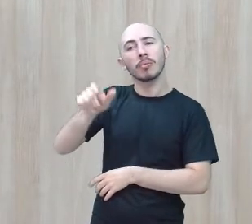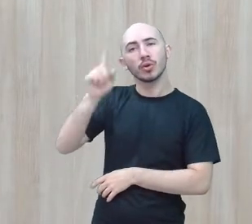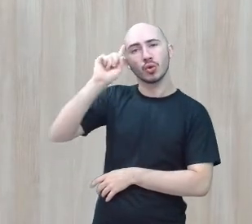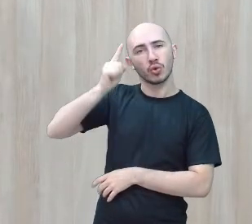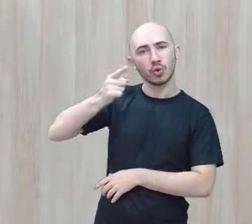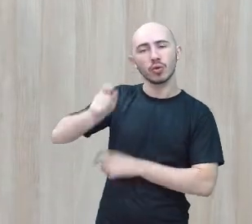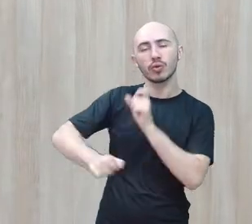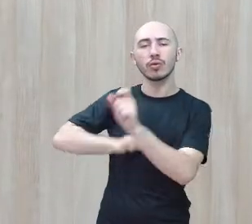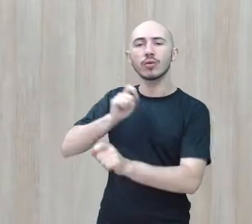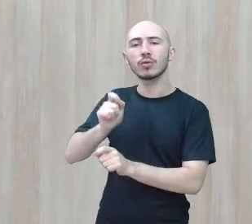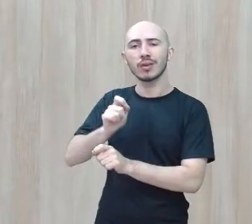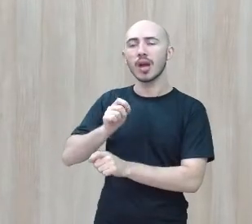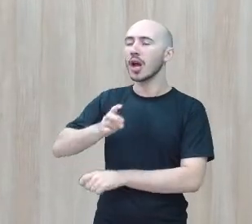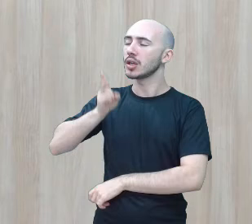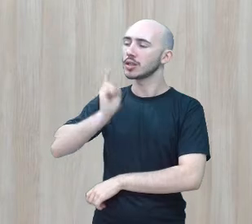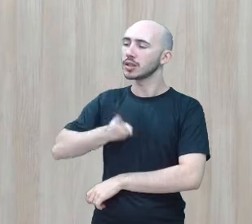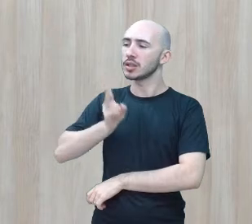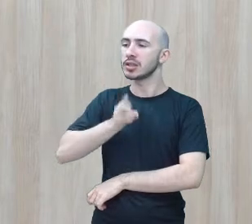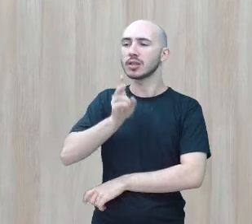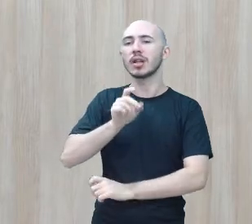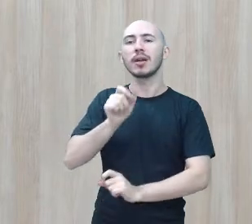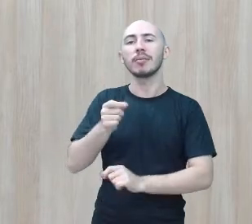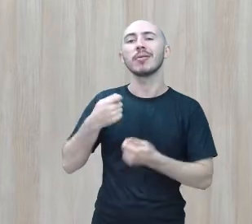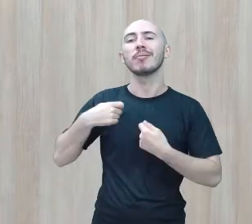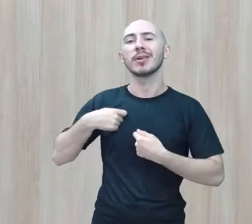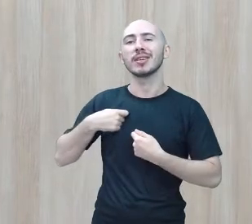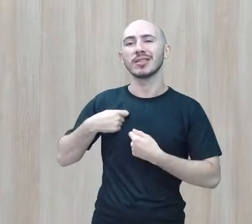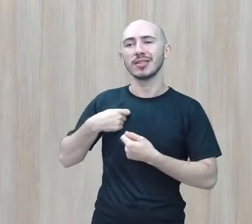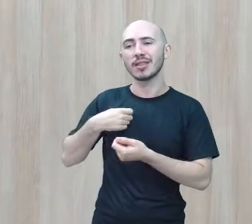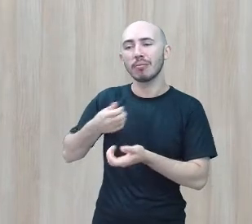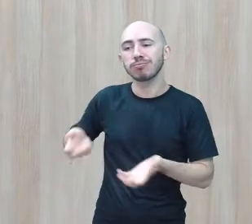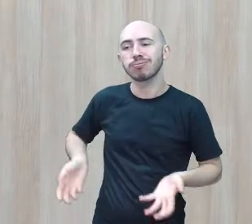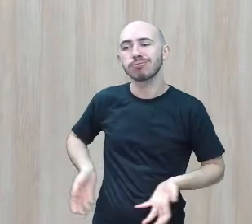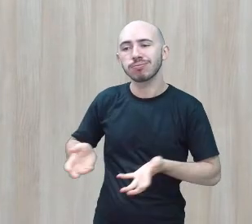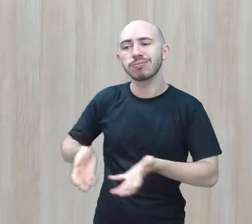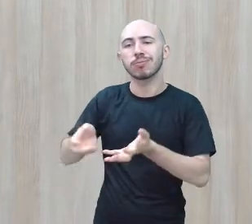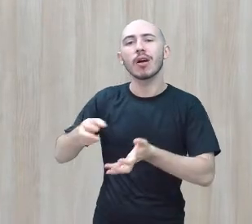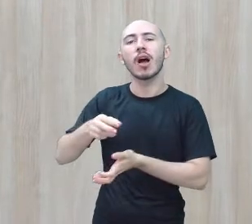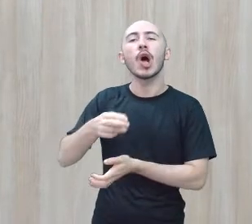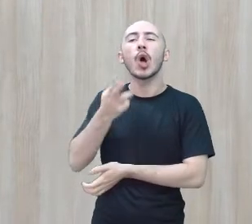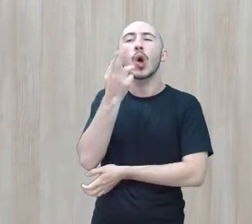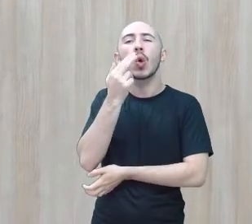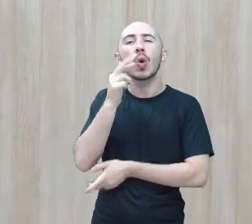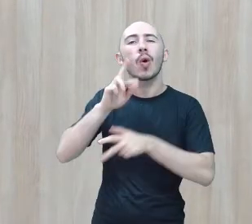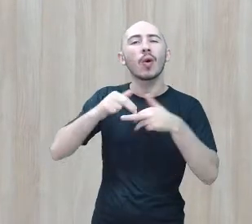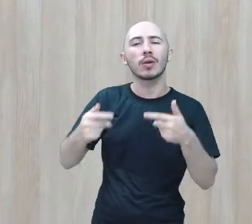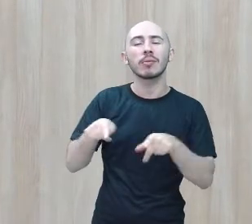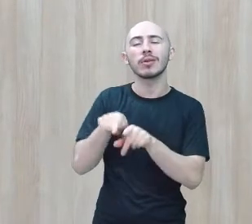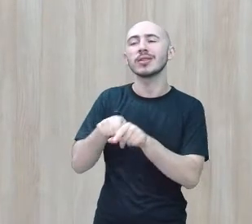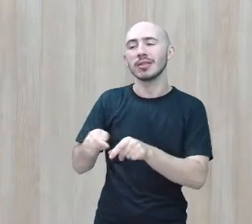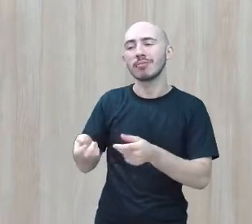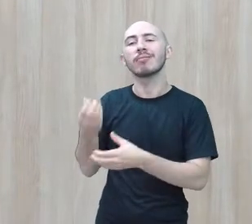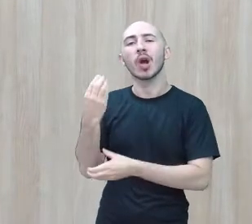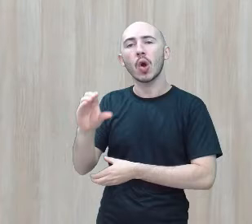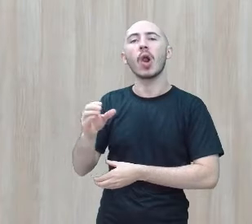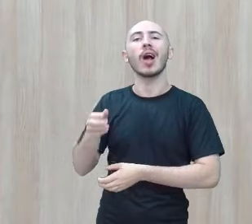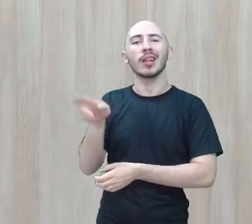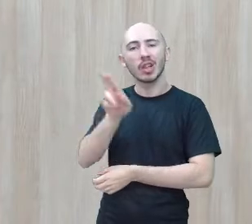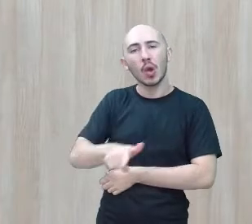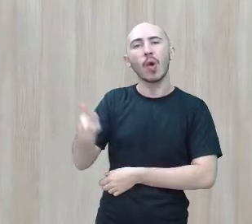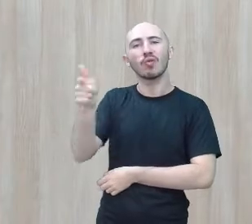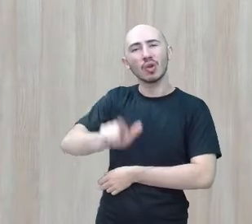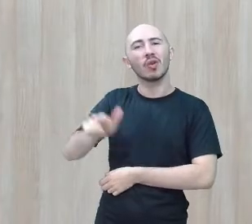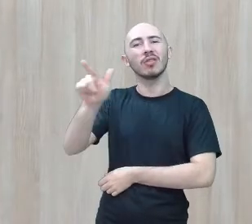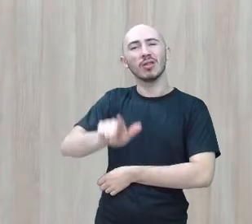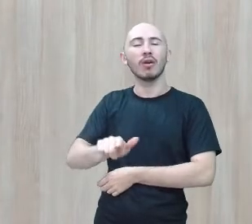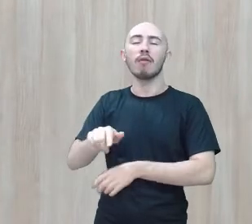estar sempre gastando com nutrientes para repor o nutriente que foi queimado. Em relação ao ar,